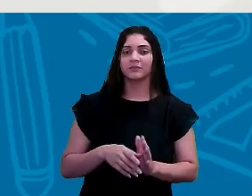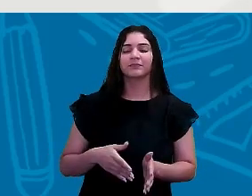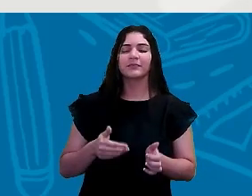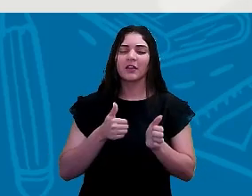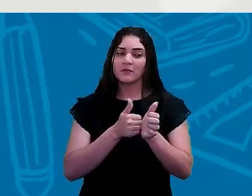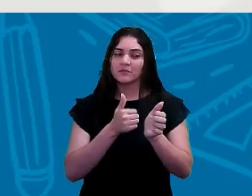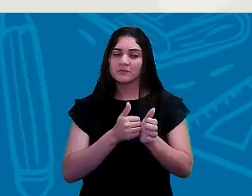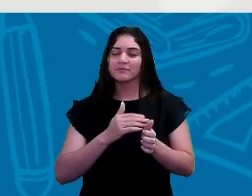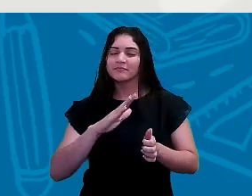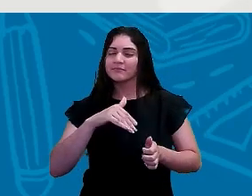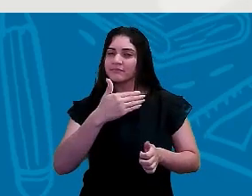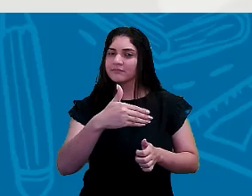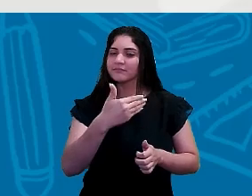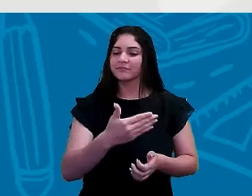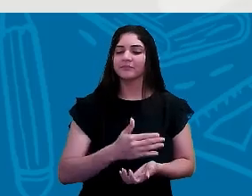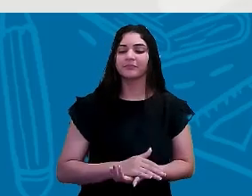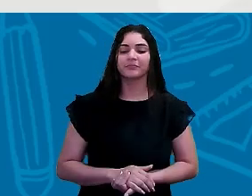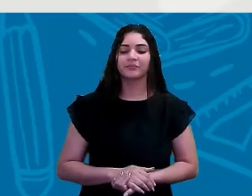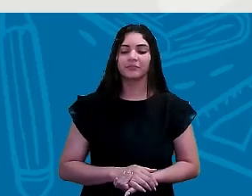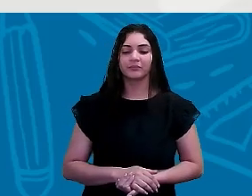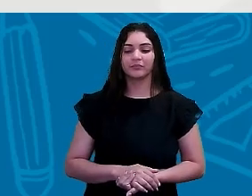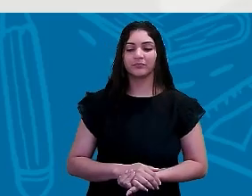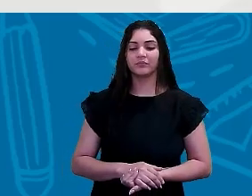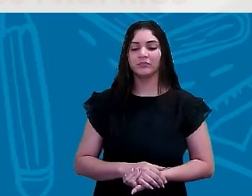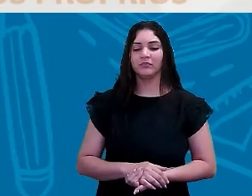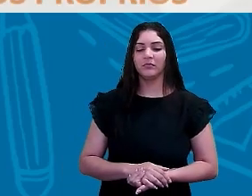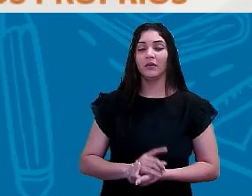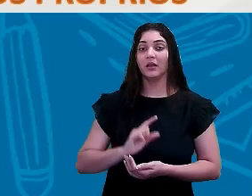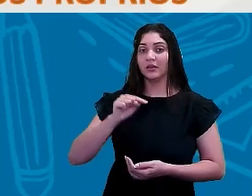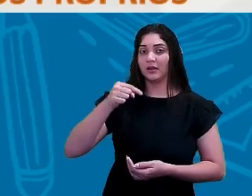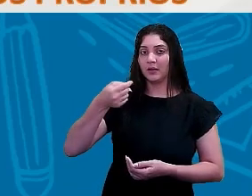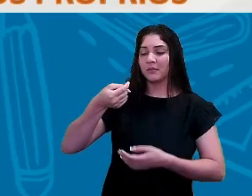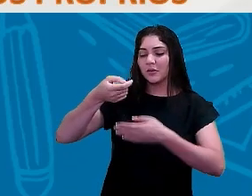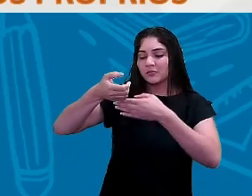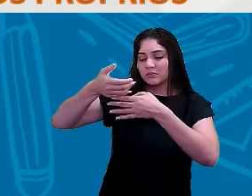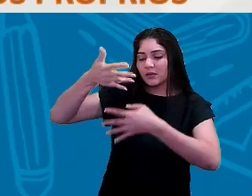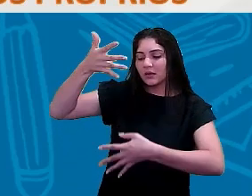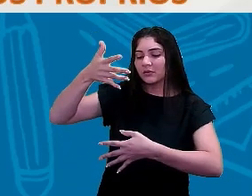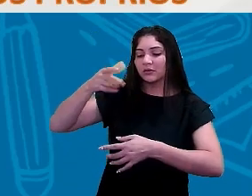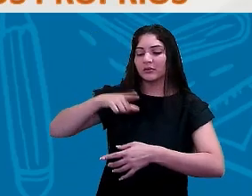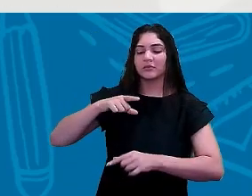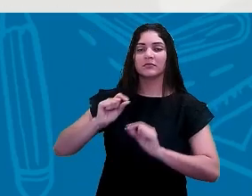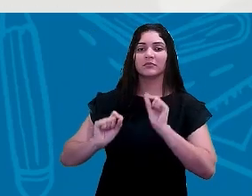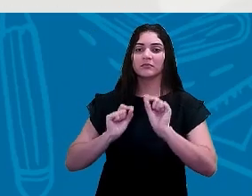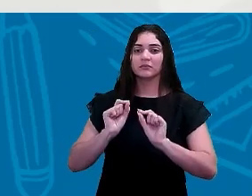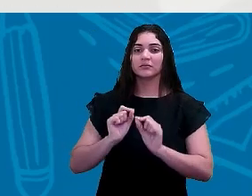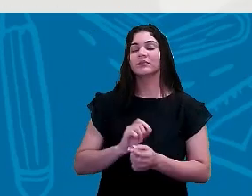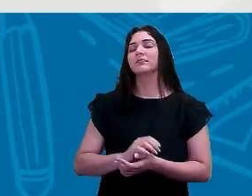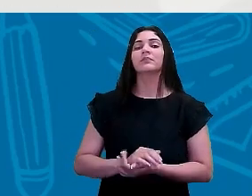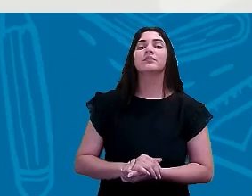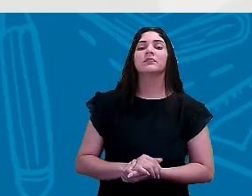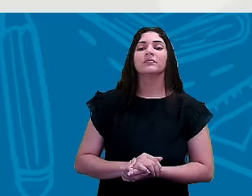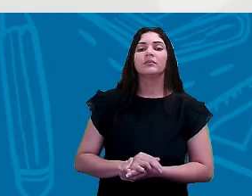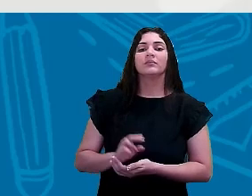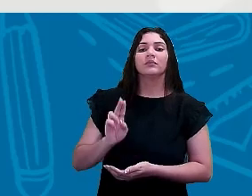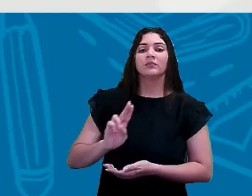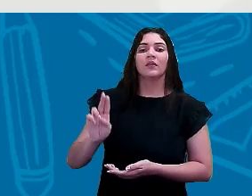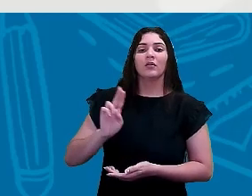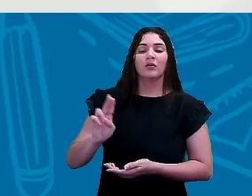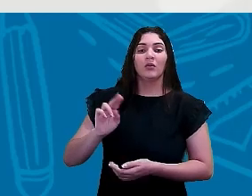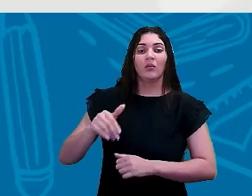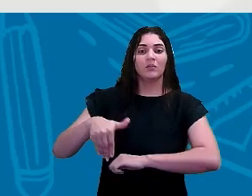aí adiante para a próxima lista. Na próxima lista, temos aqui, ó, os nomes